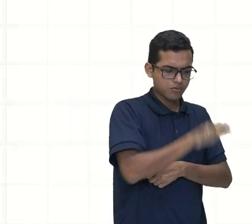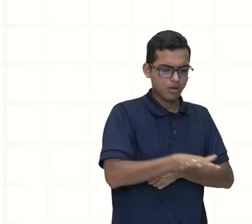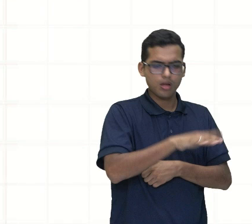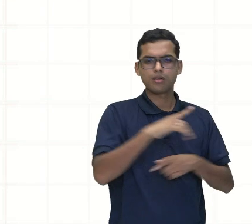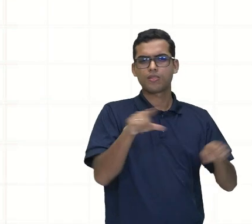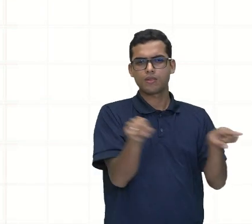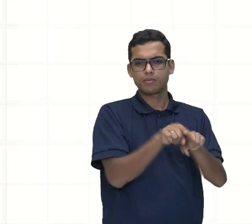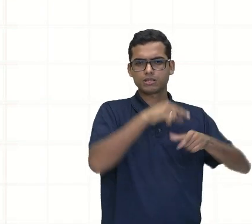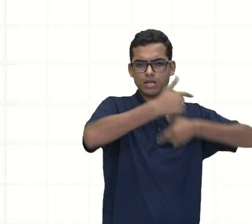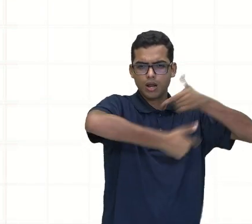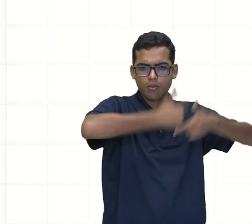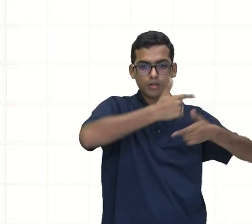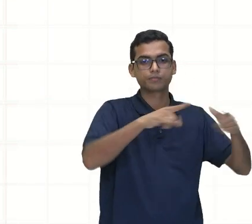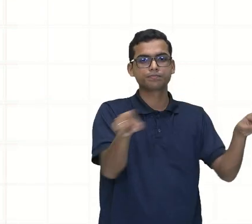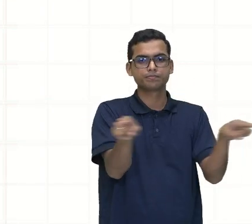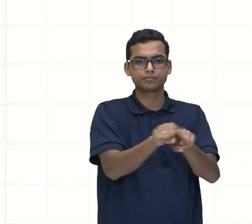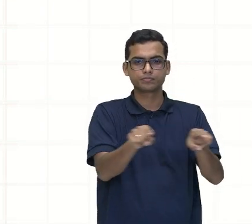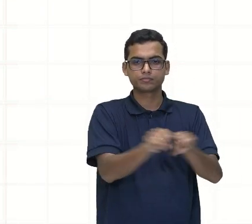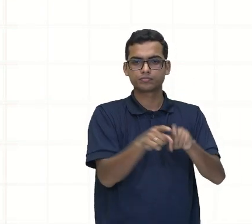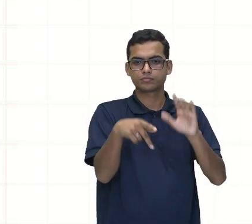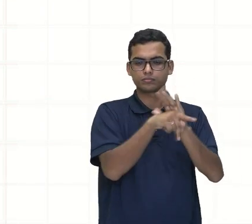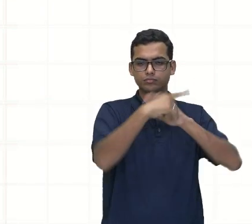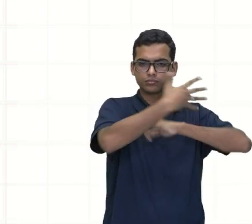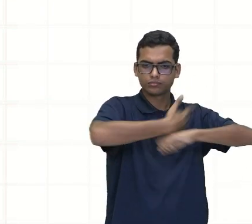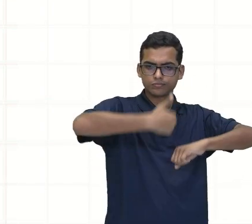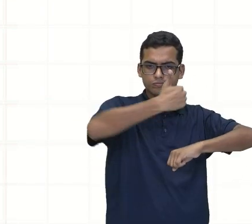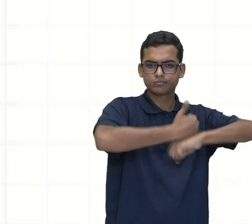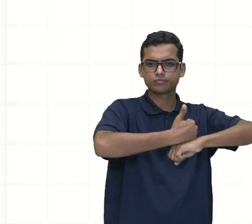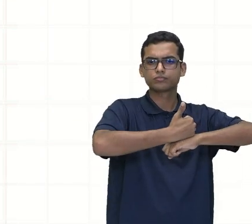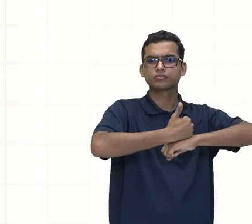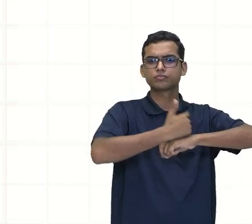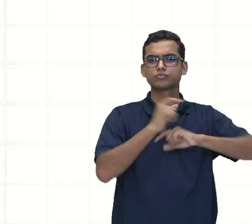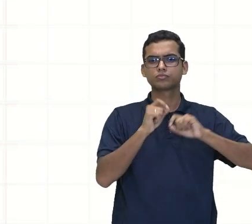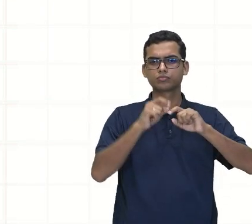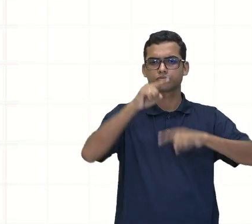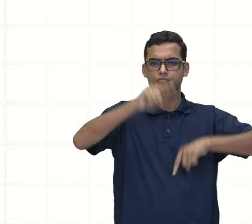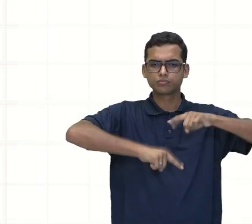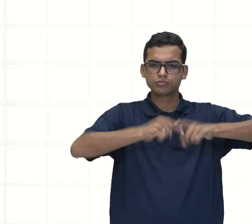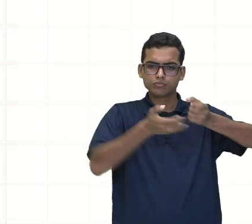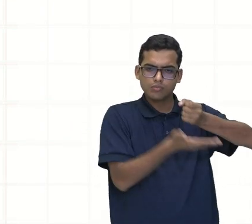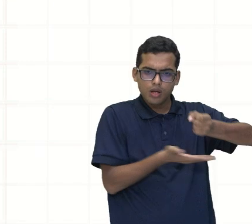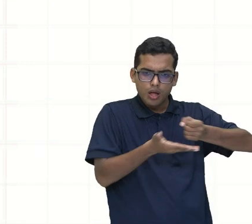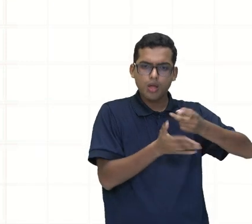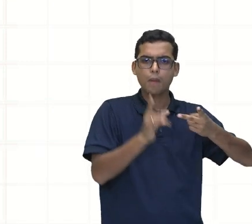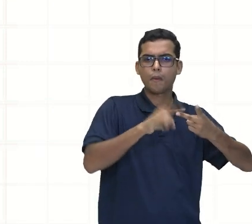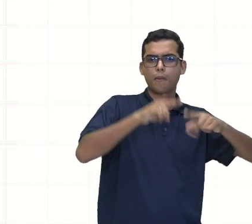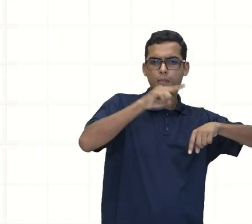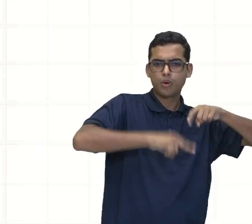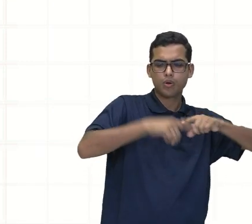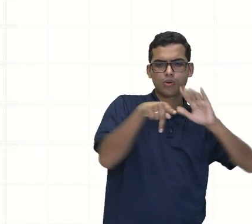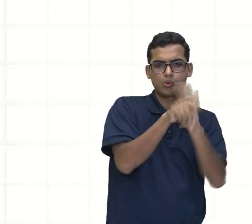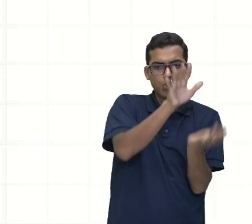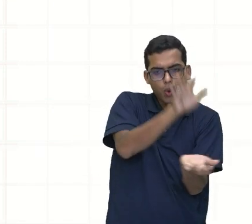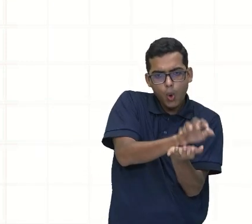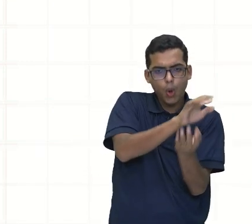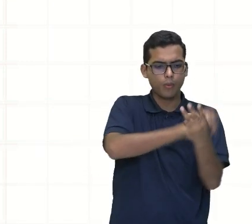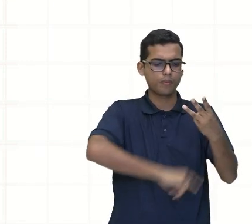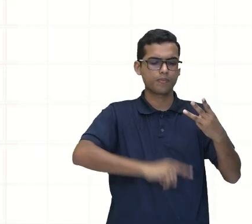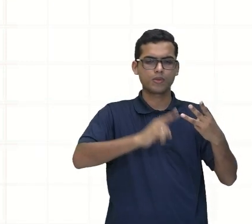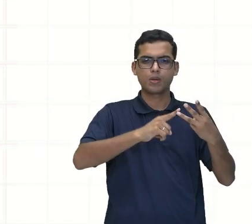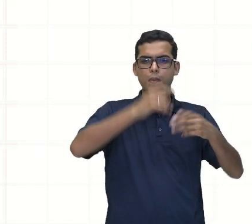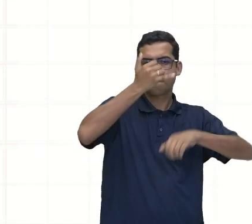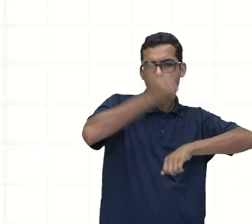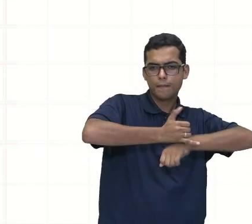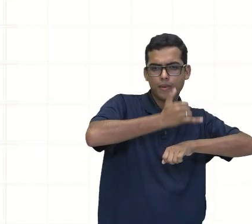mais simples, né? Sem aquela transformação feita pelo trabalho, como, por exemplo, as matérias-primas, os produtos tropicais, como, por